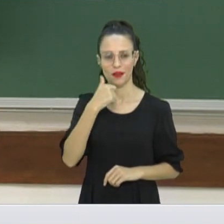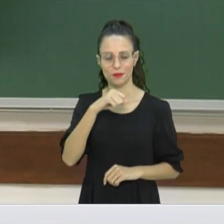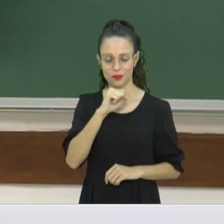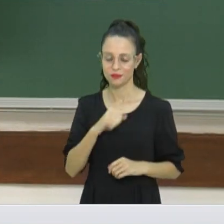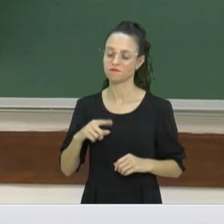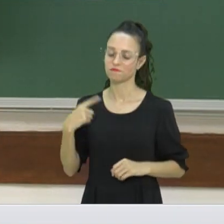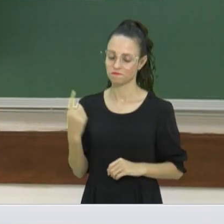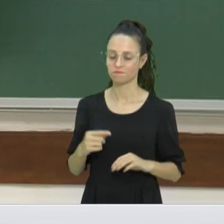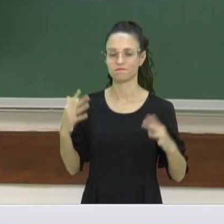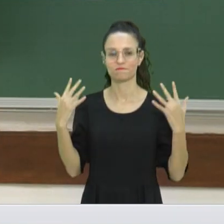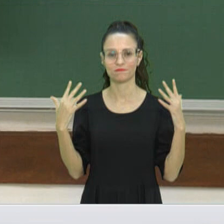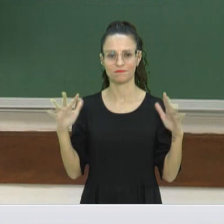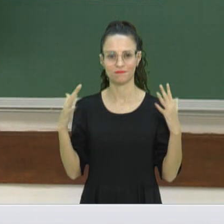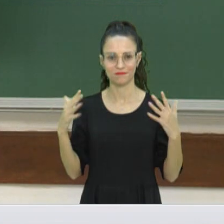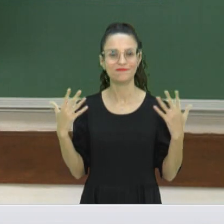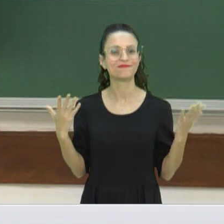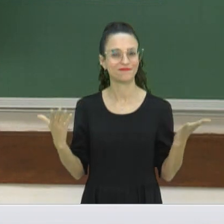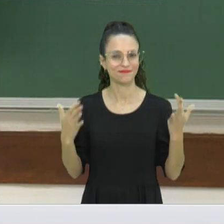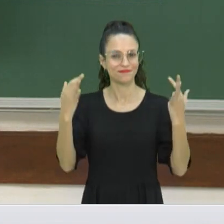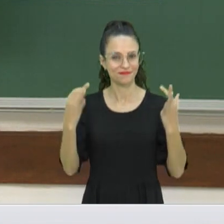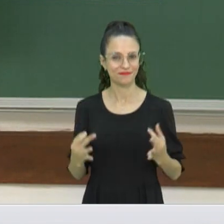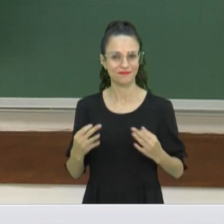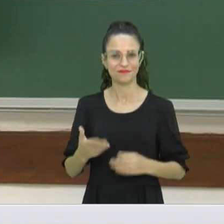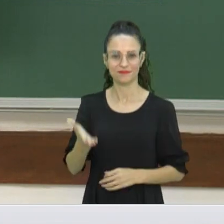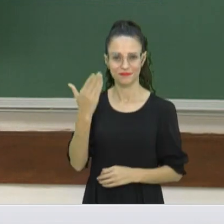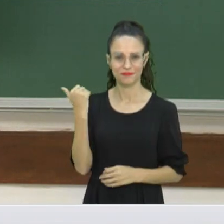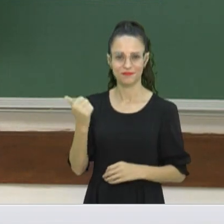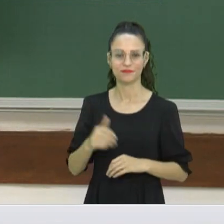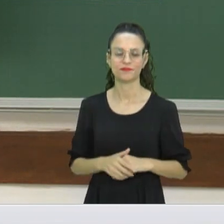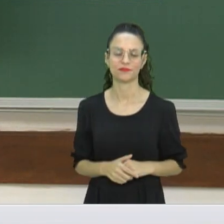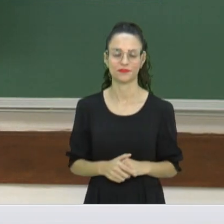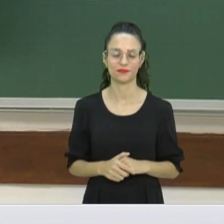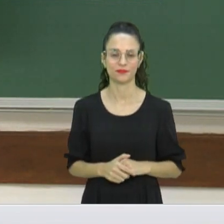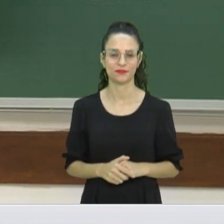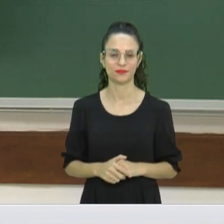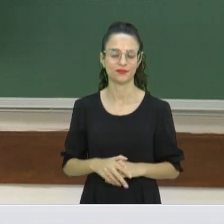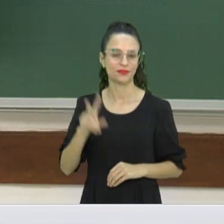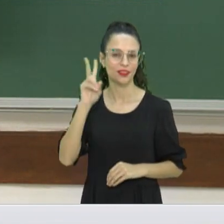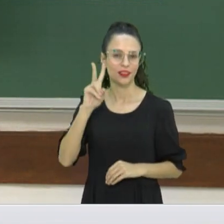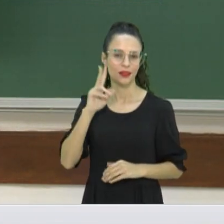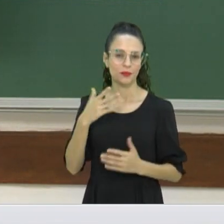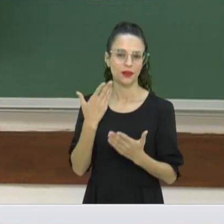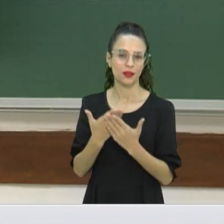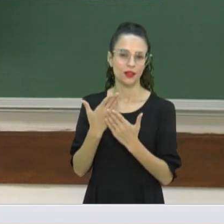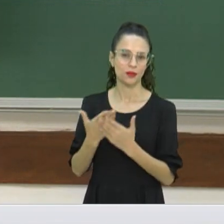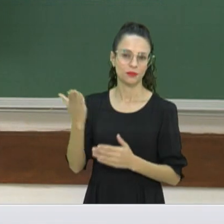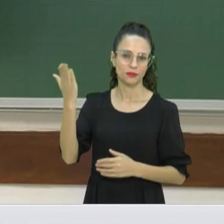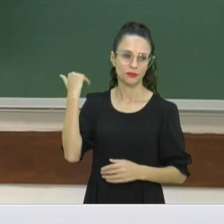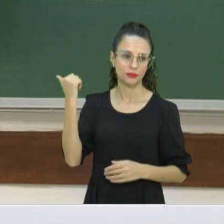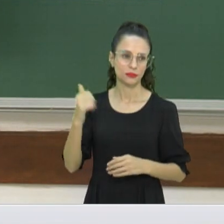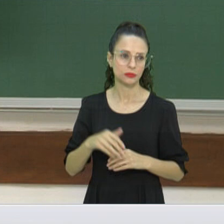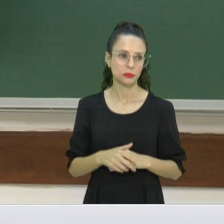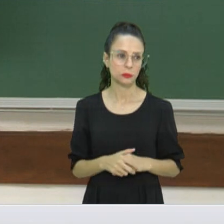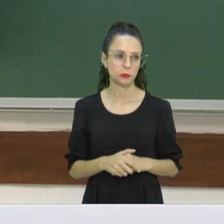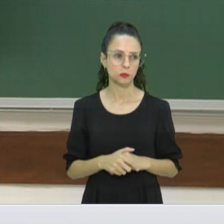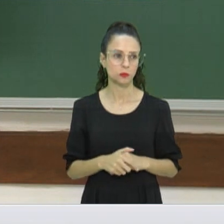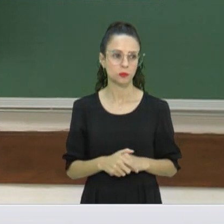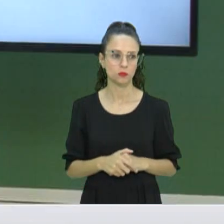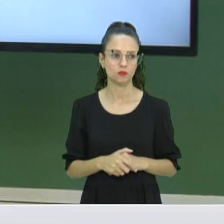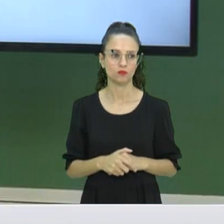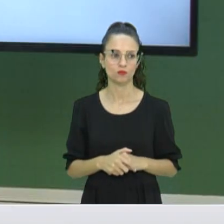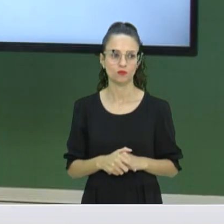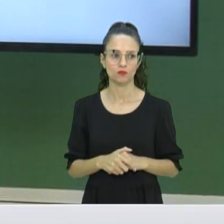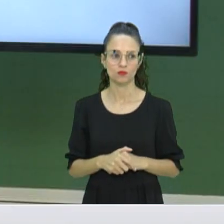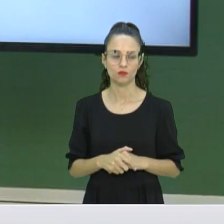de parabéns, né? É isso mesmo, pessoal. Vamos lá, então, dar uma recordada o que é que nós vimos na aula passada?